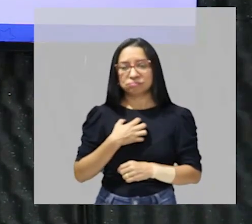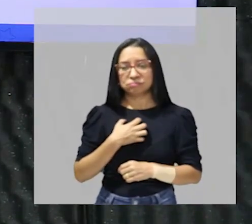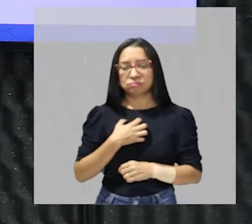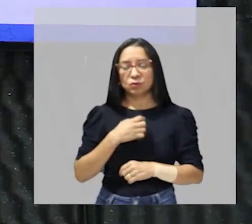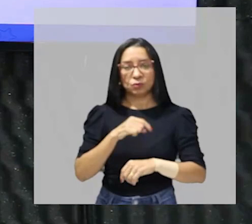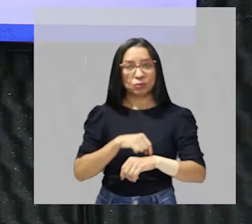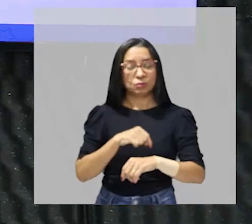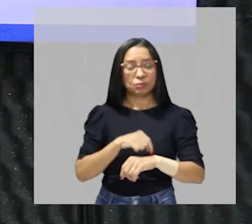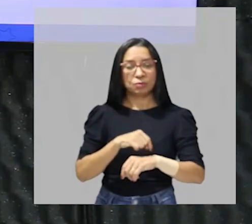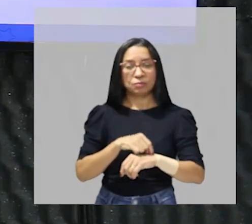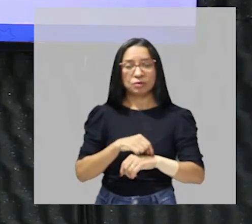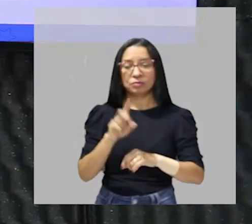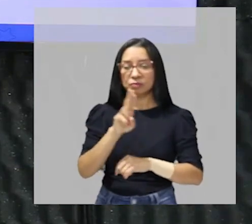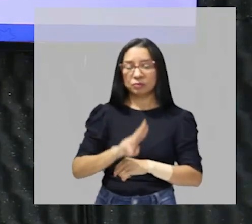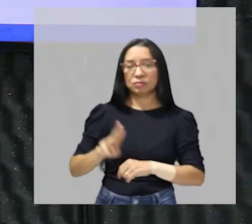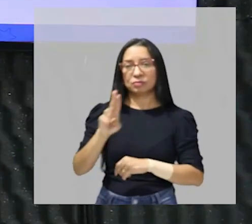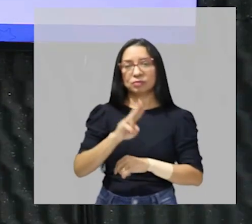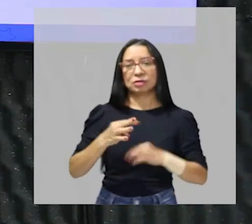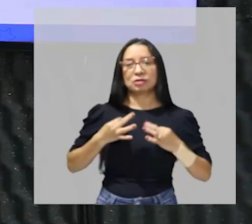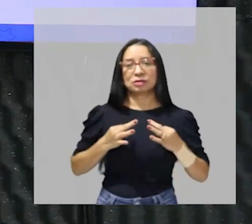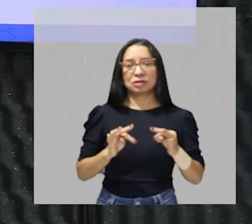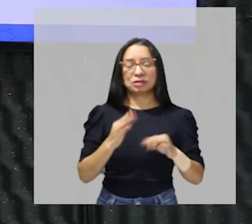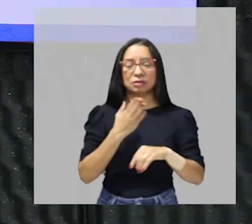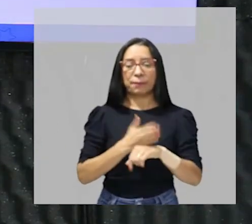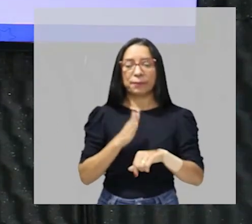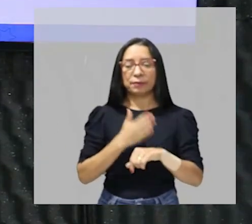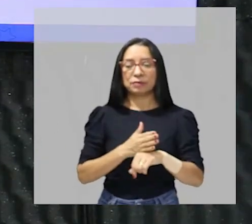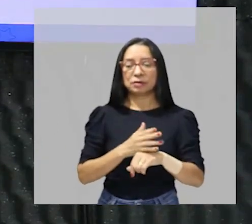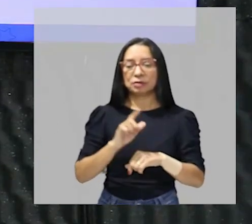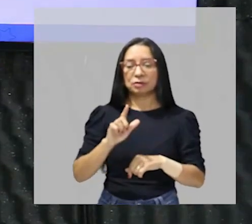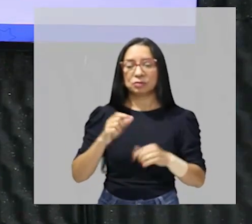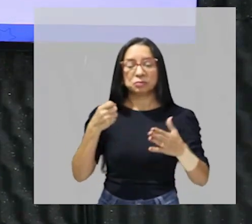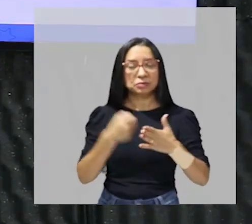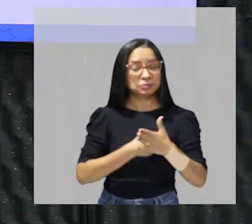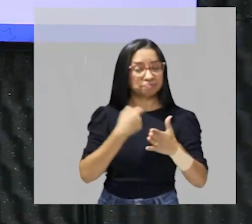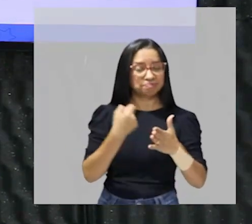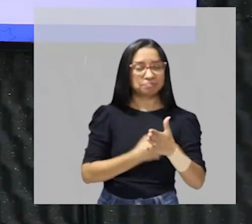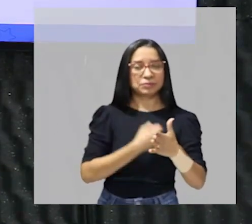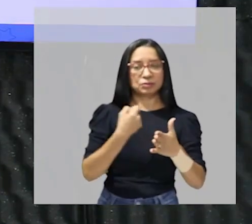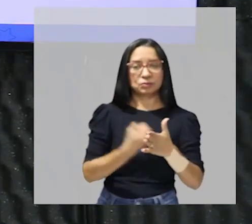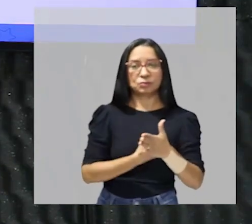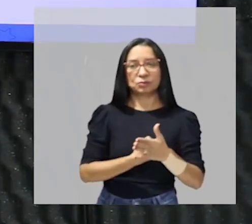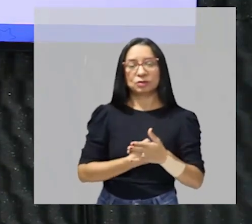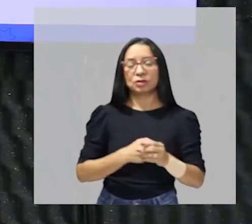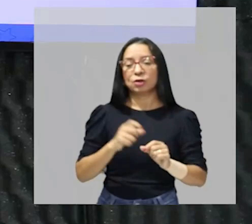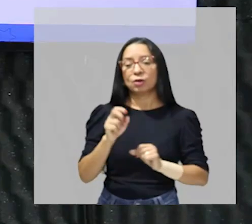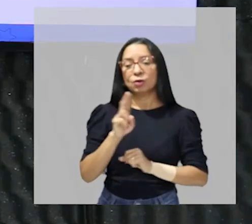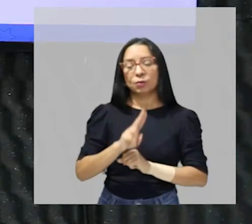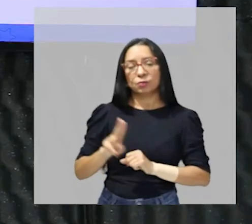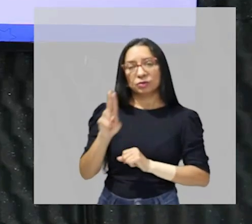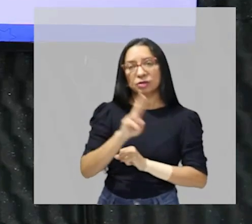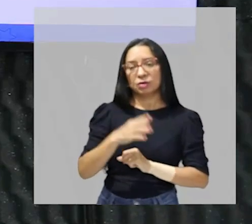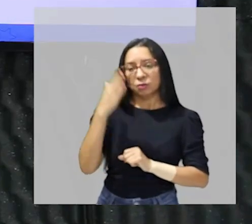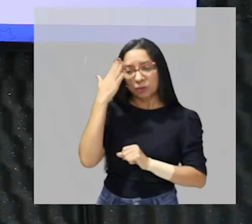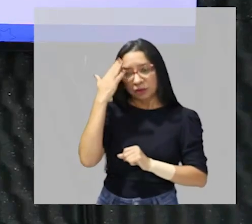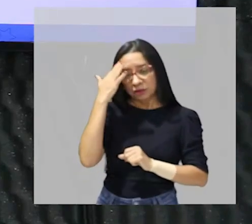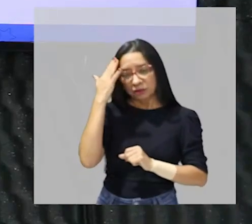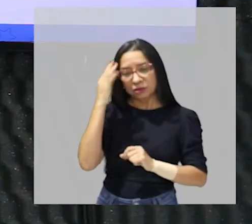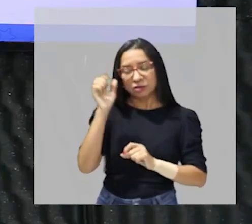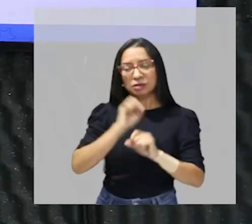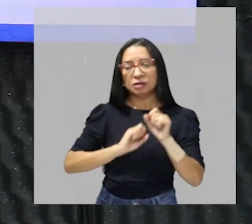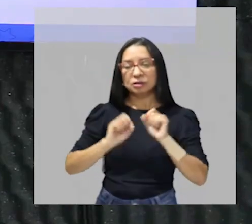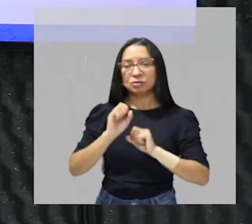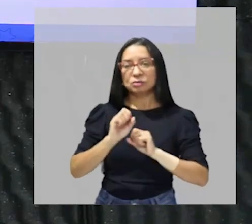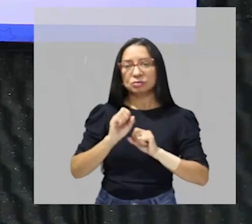irão aplicar a técnica que eles aprenderam nas lutas, usar o que eles entendem de arte marcial, como respeito, ética,